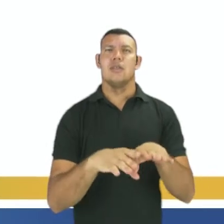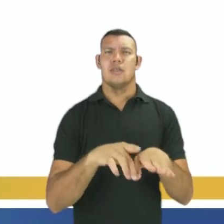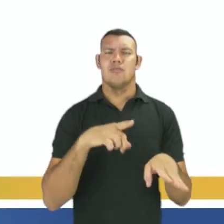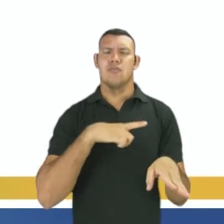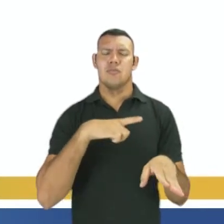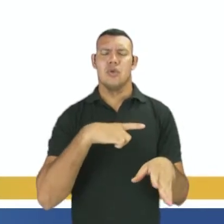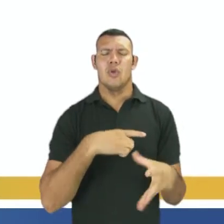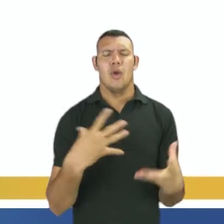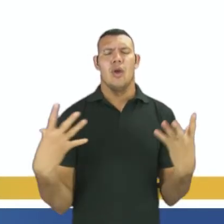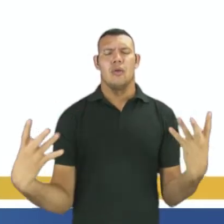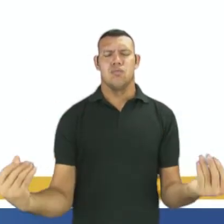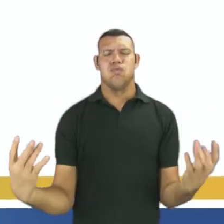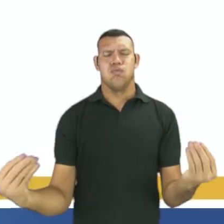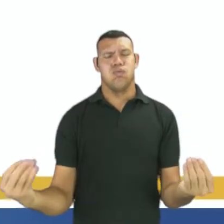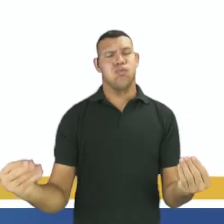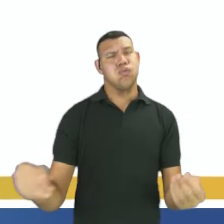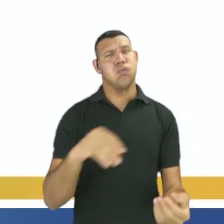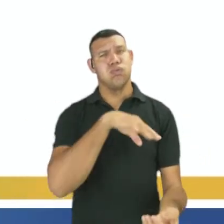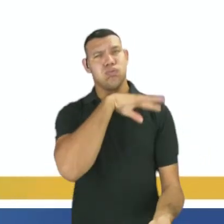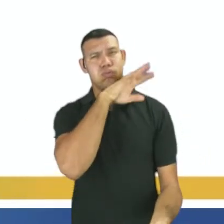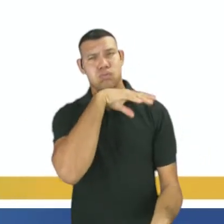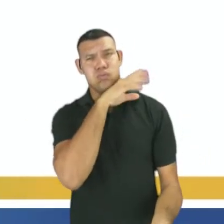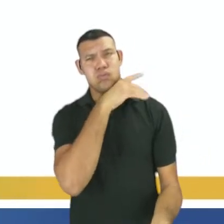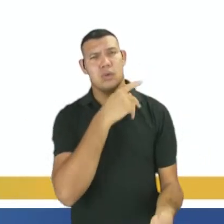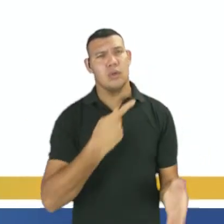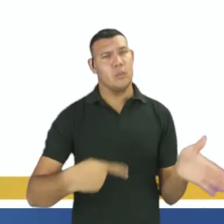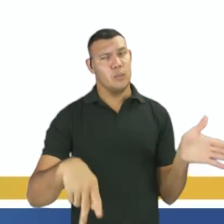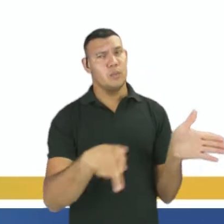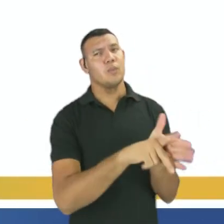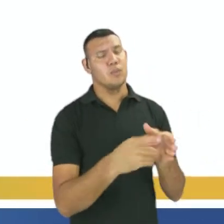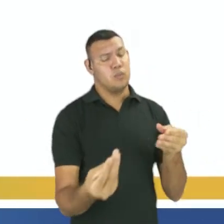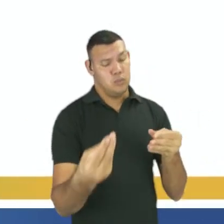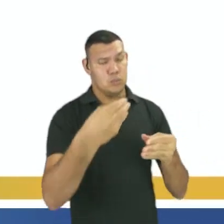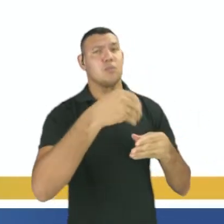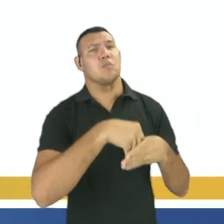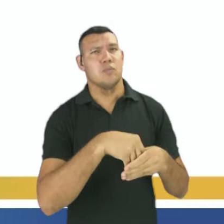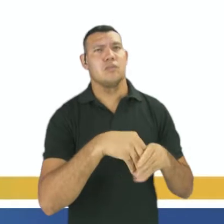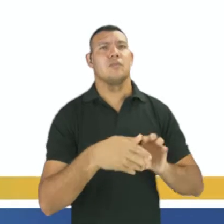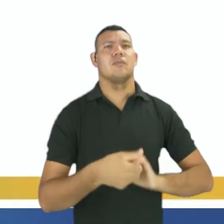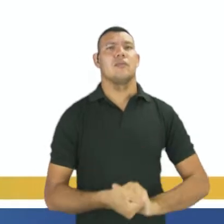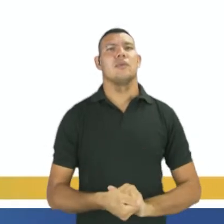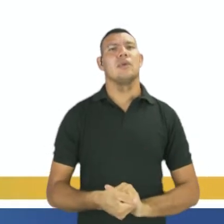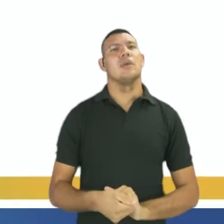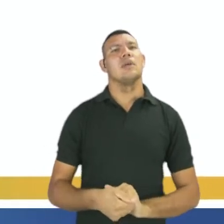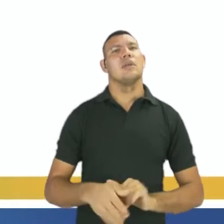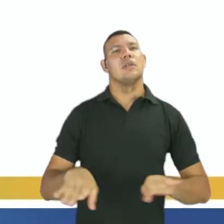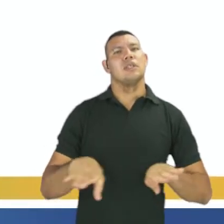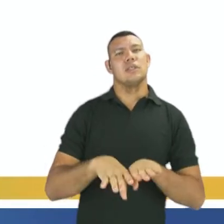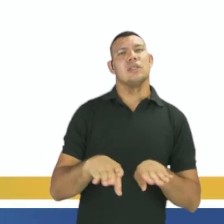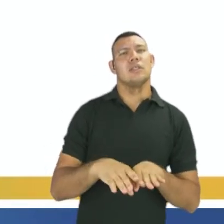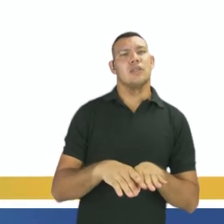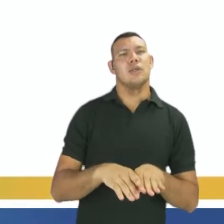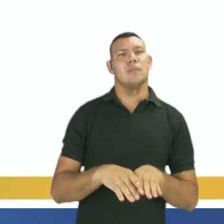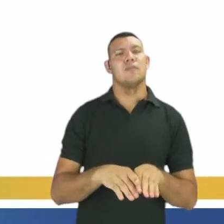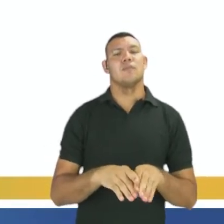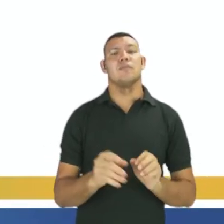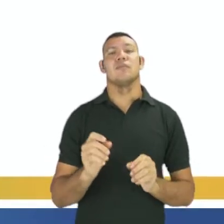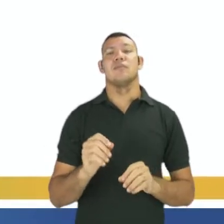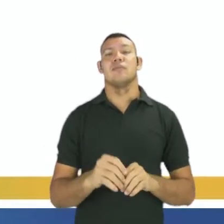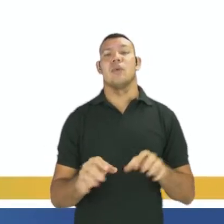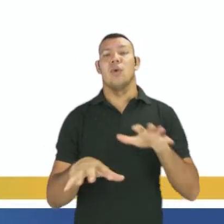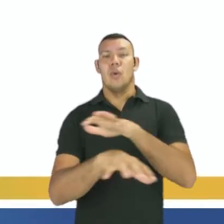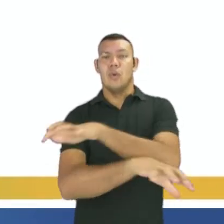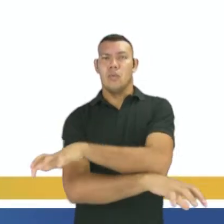bioma amazônico o maior é um dos maiores dos seis biomas brasileiros que existe né então dos seis biomas brasileiros que existe no Brasil né a